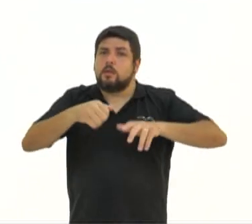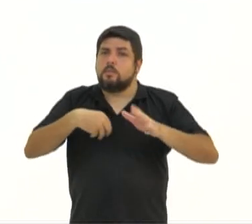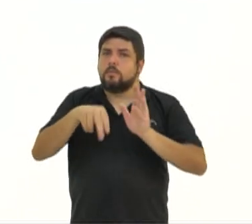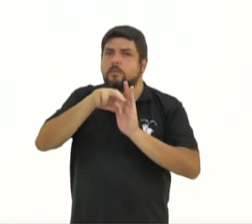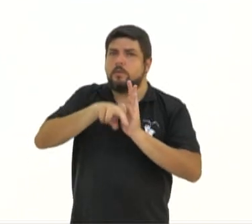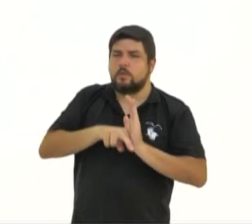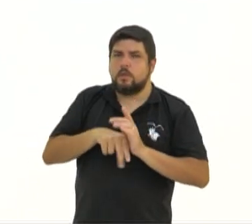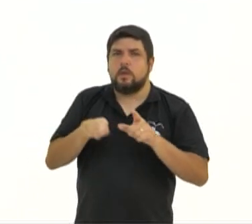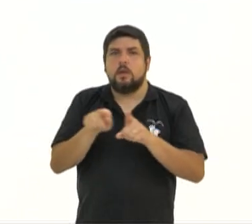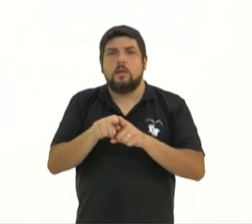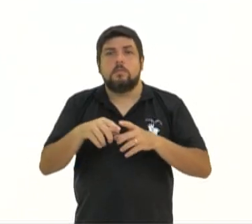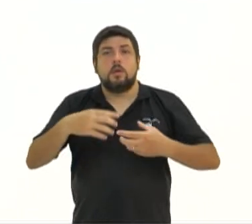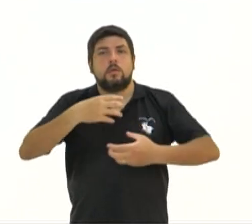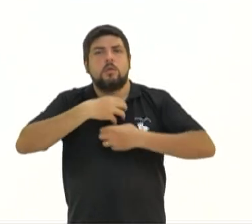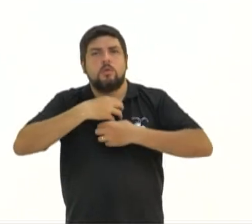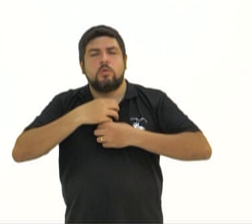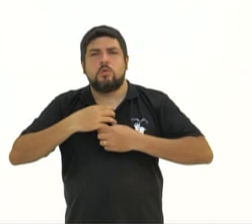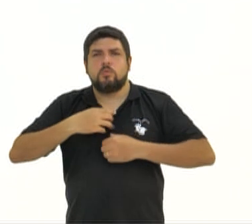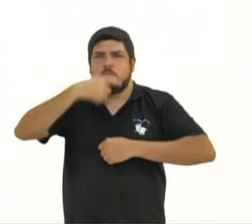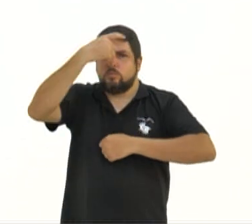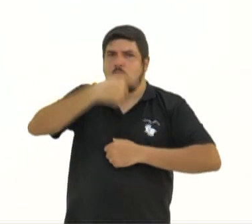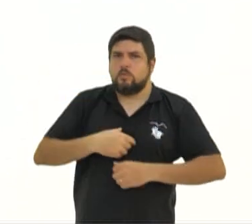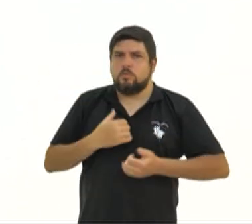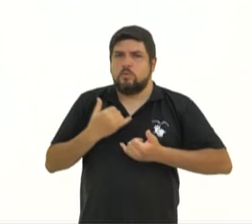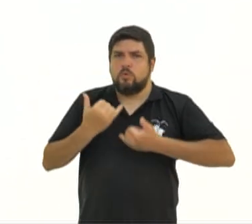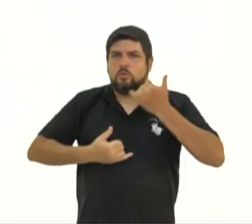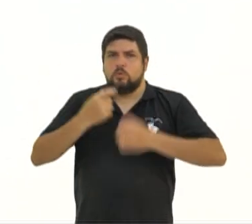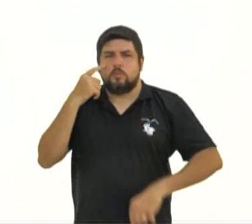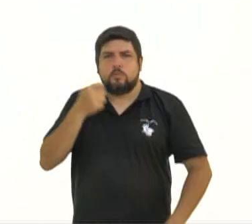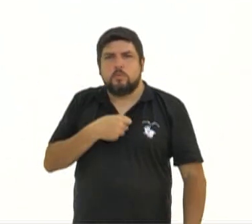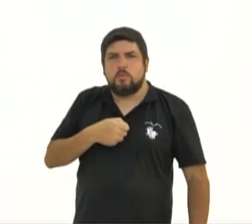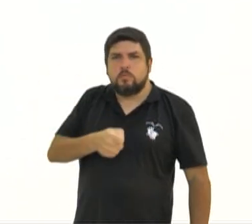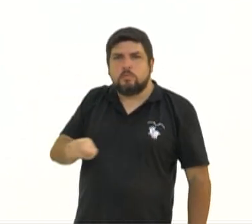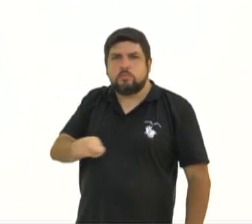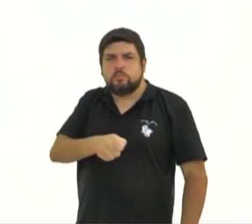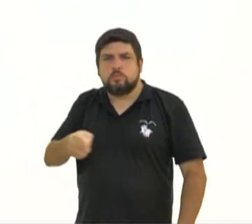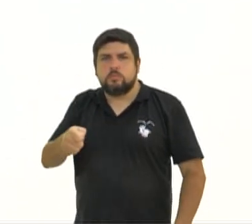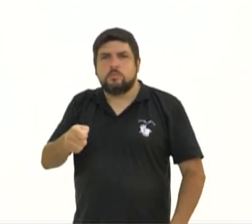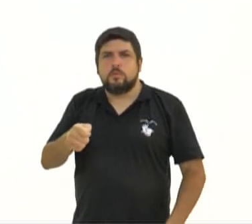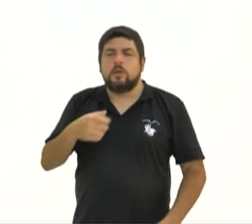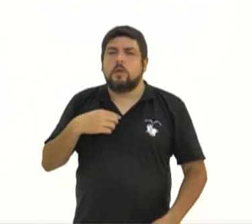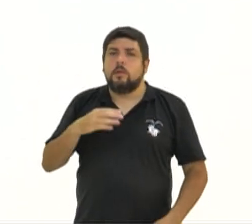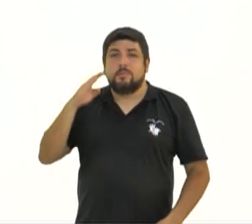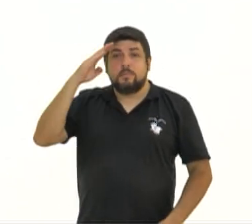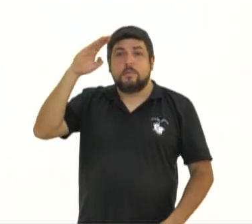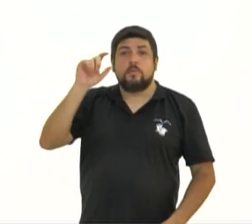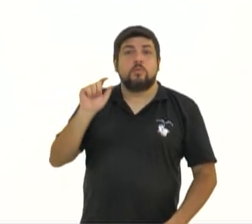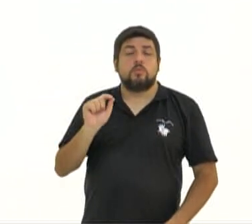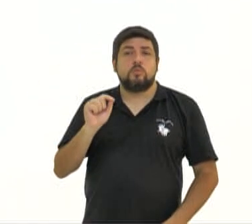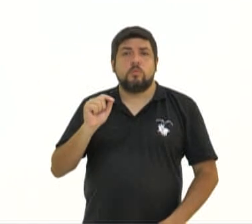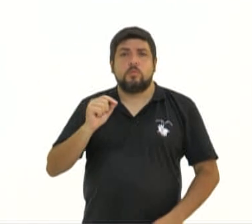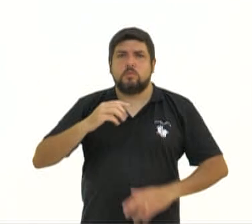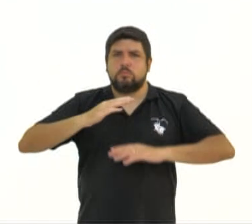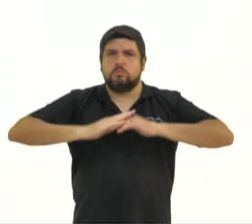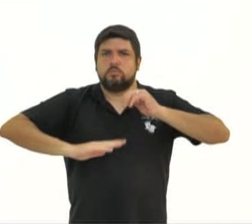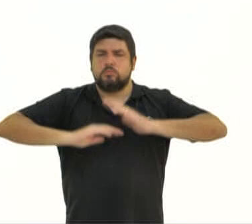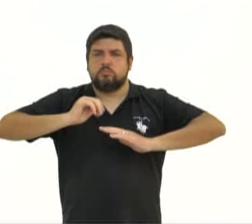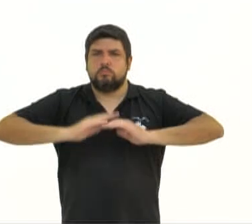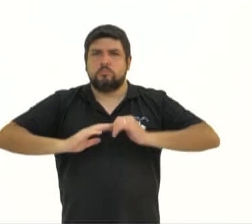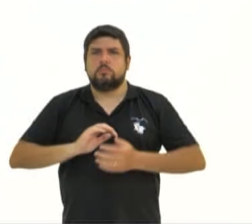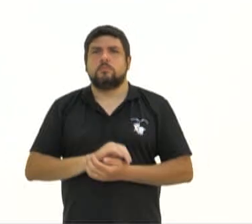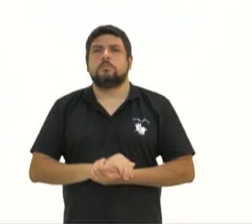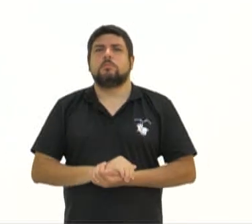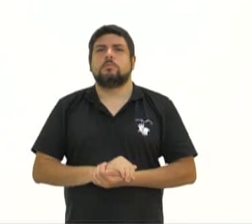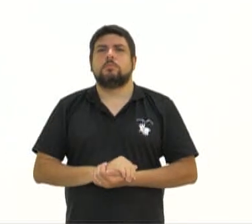né? Estilos, manifestações distintas de raquetes lá para ele jogar, principalmente em questão de alto nível.